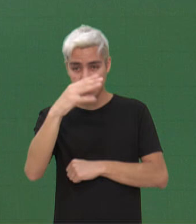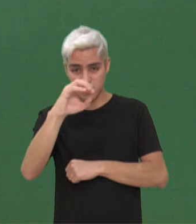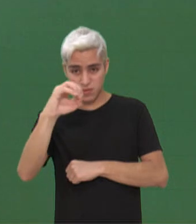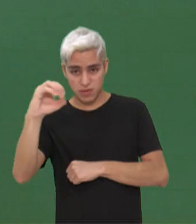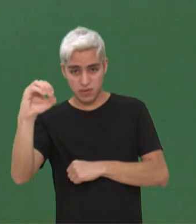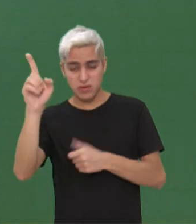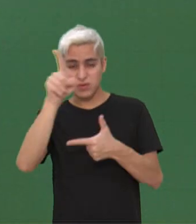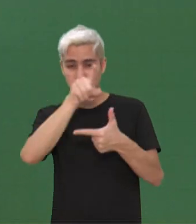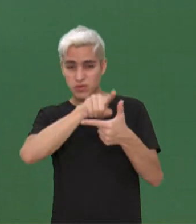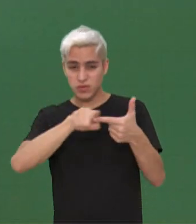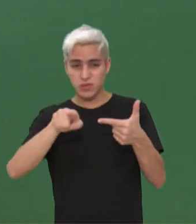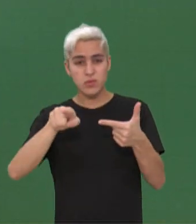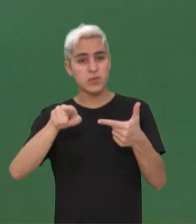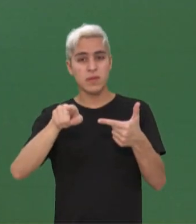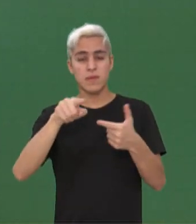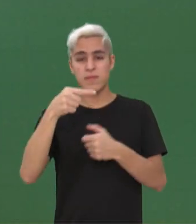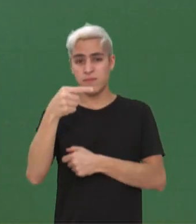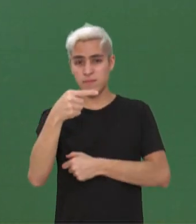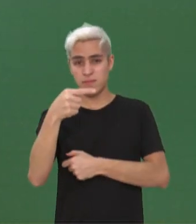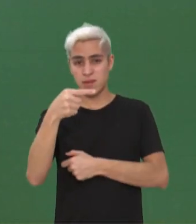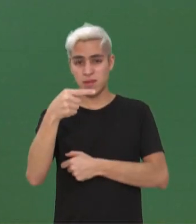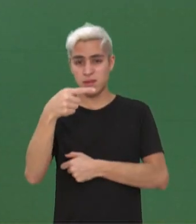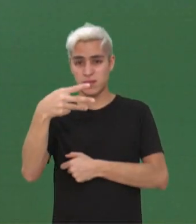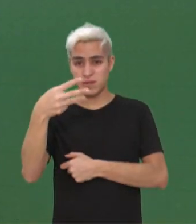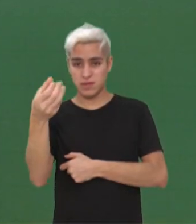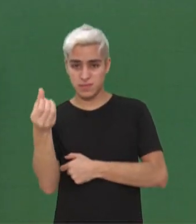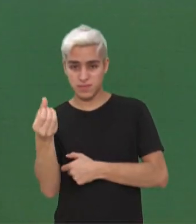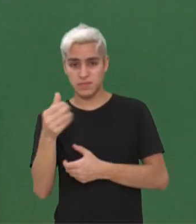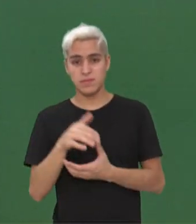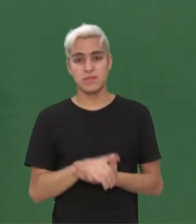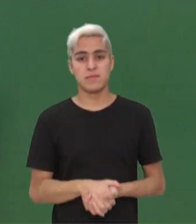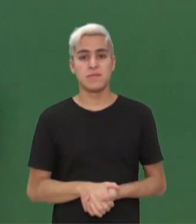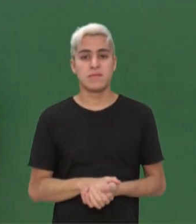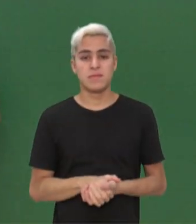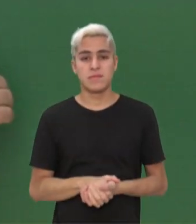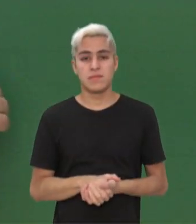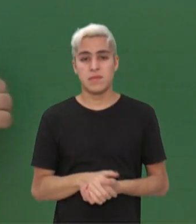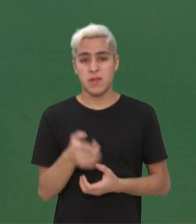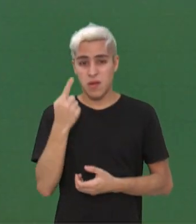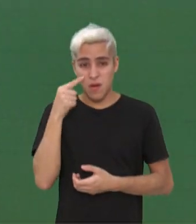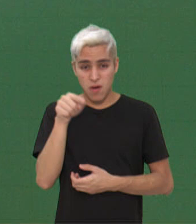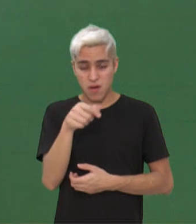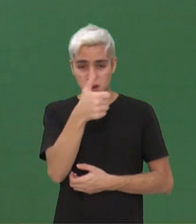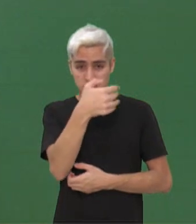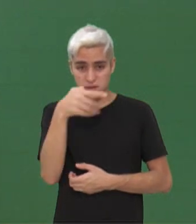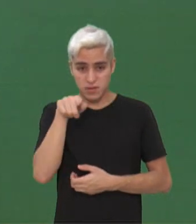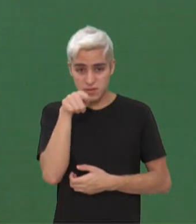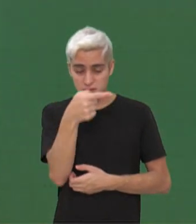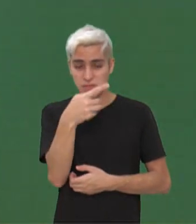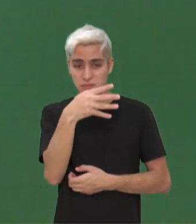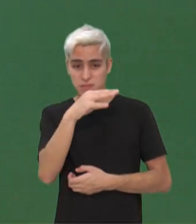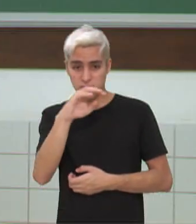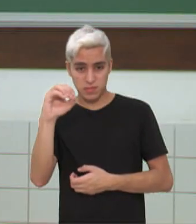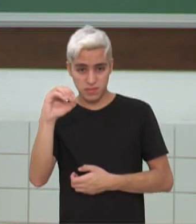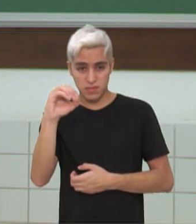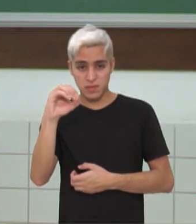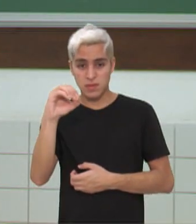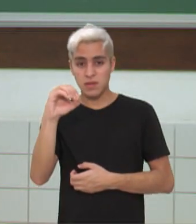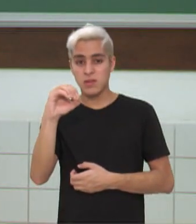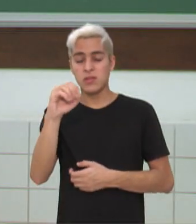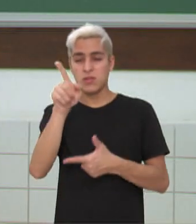14.400 dividido por menos 36. Olha só, 14.400 dividido